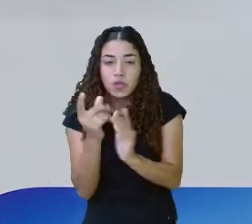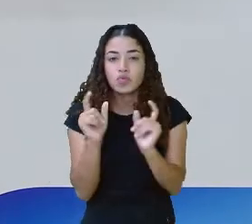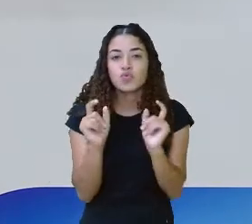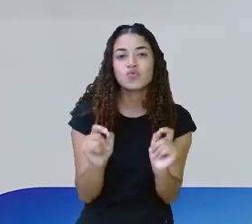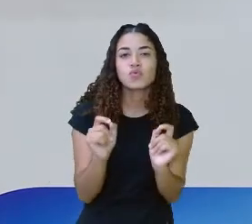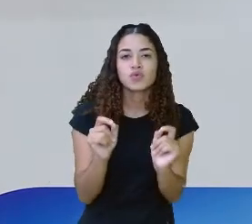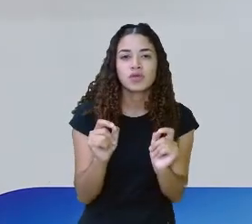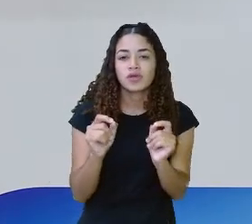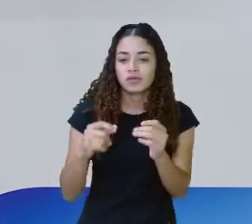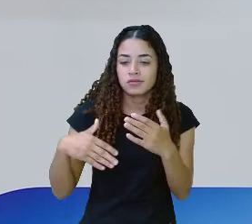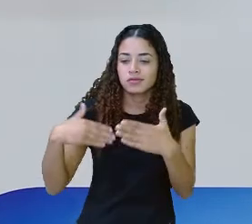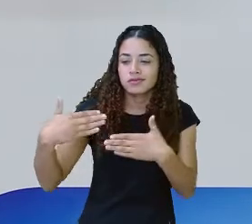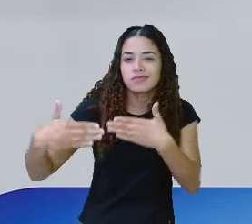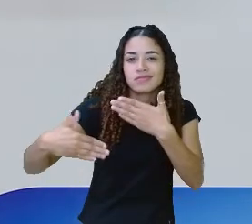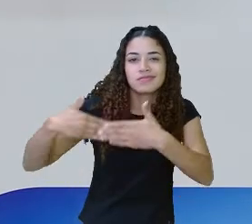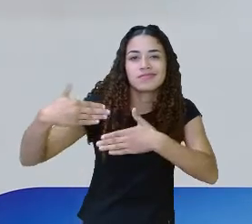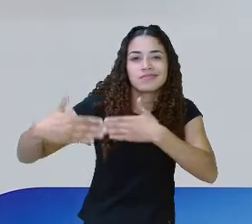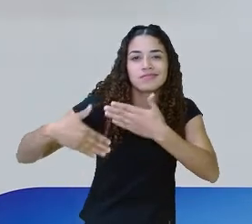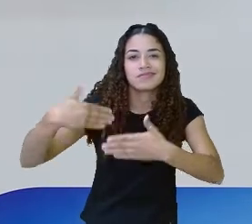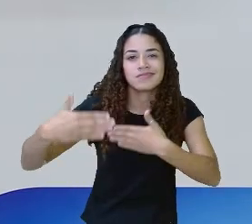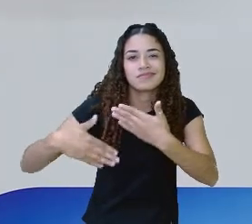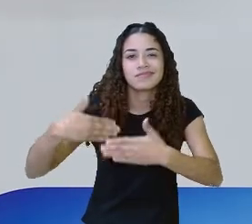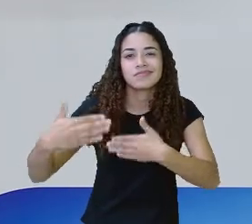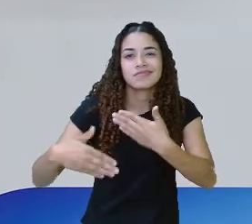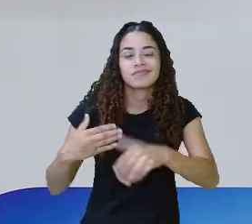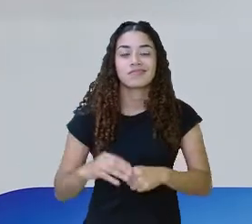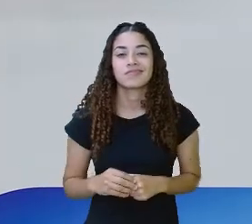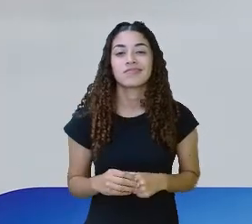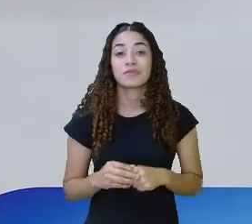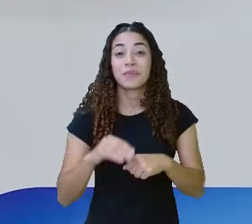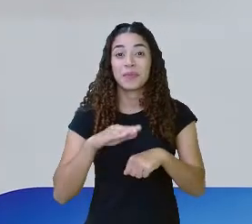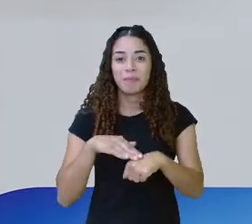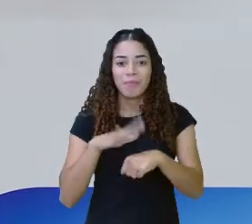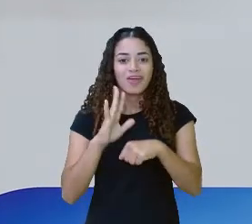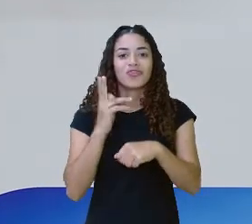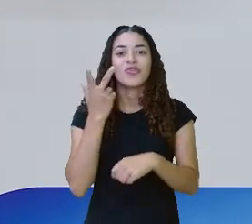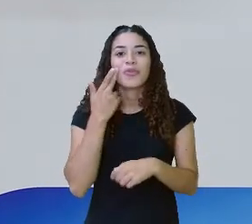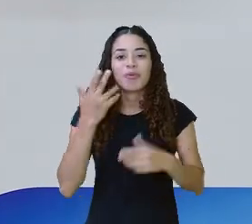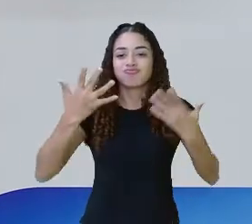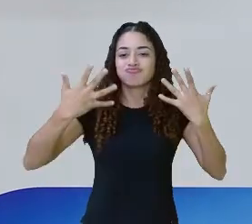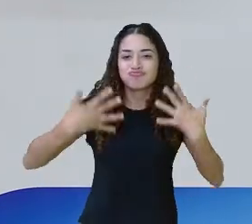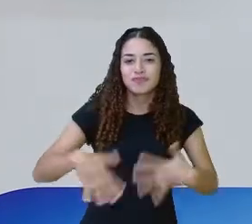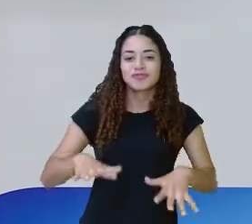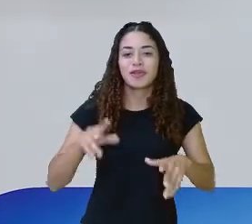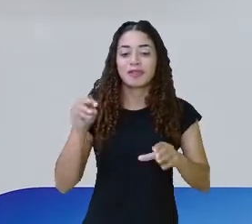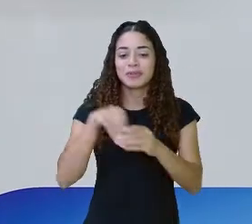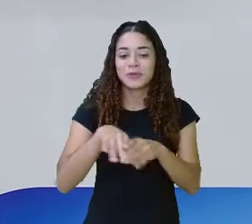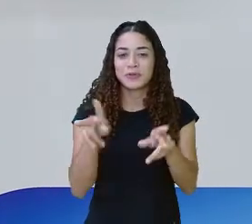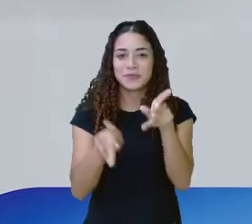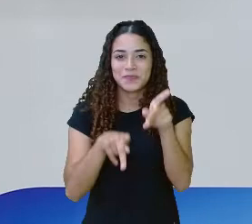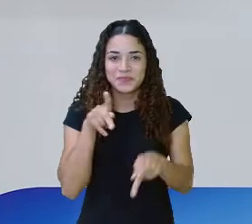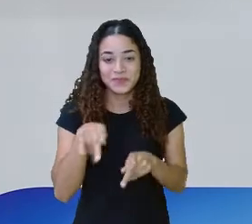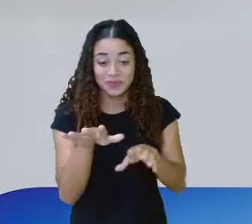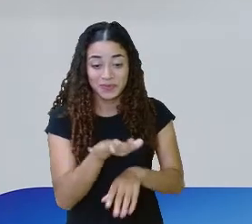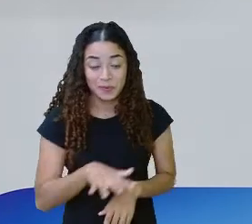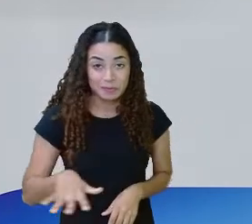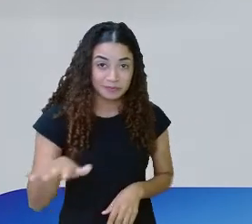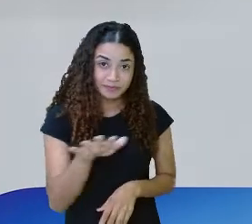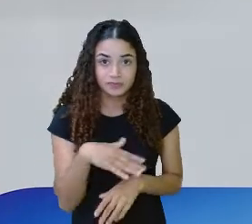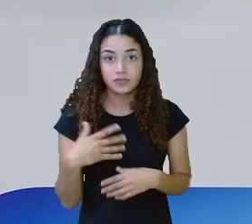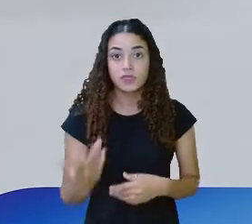iam sendo passadas para frente e iam ficando cada vez mais comuns na população, tá certo? E